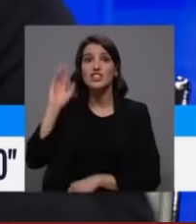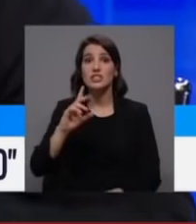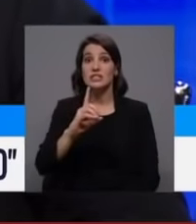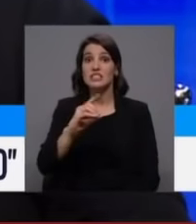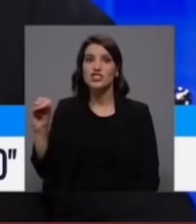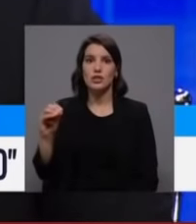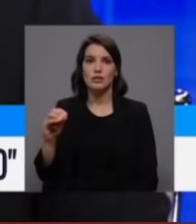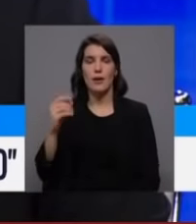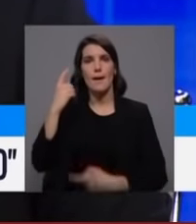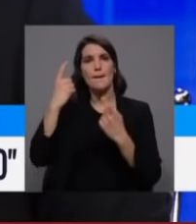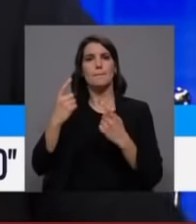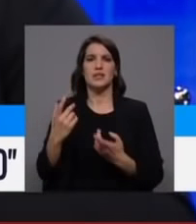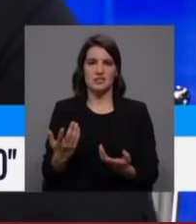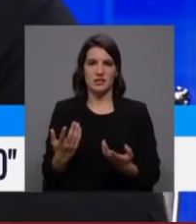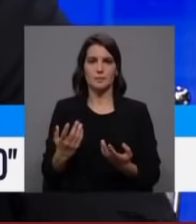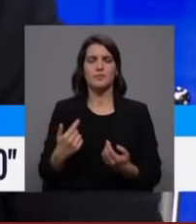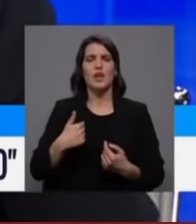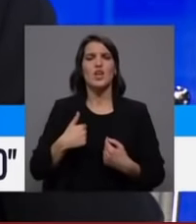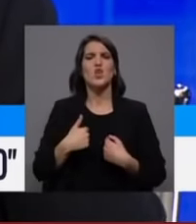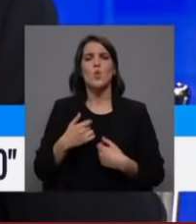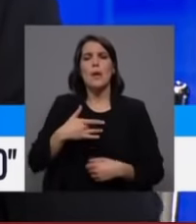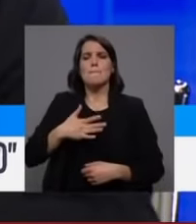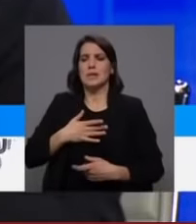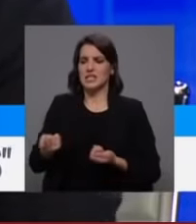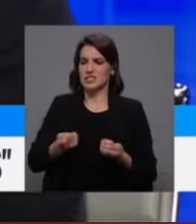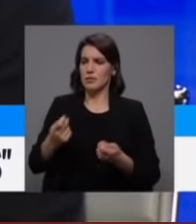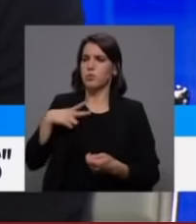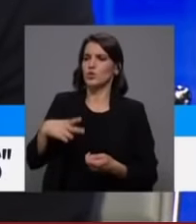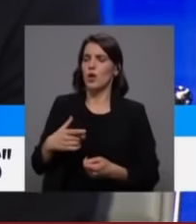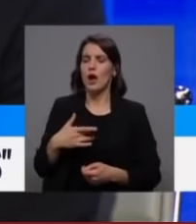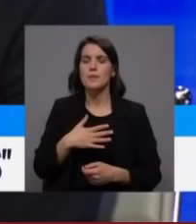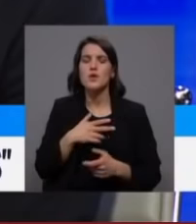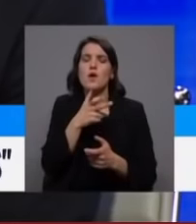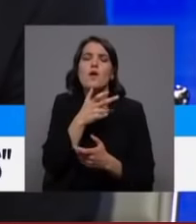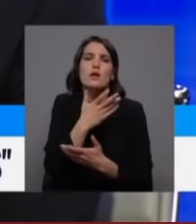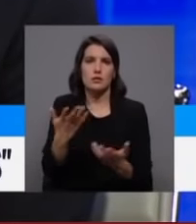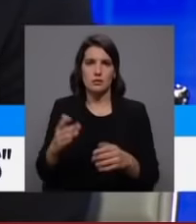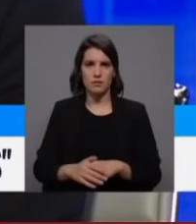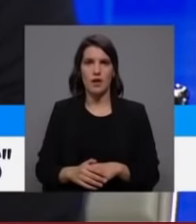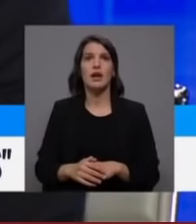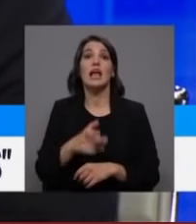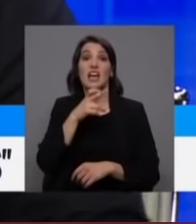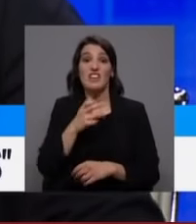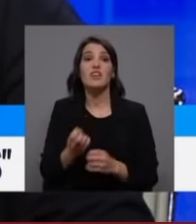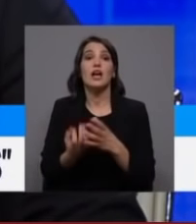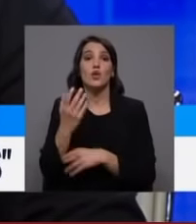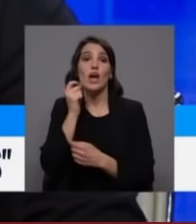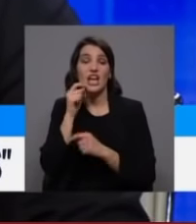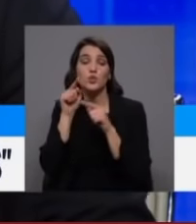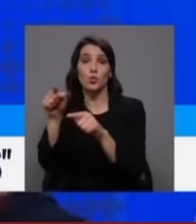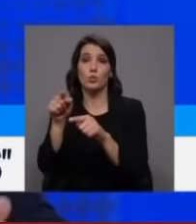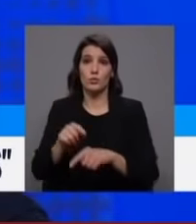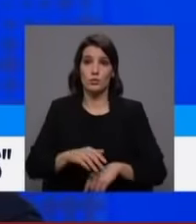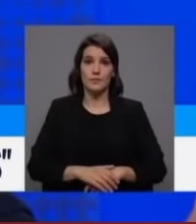agora pense o que é ser empresário em Portugal o que é ter um negócio em Portugal é um inferno a regra da Razão